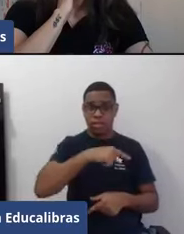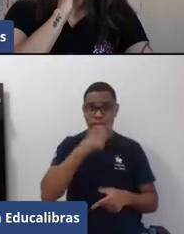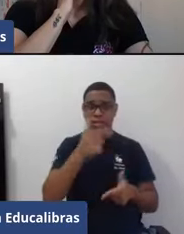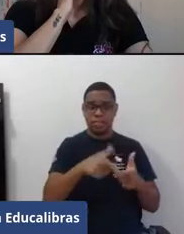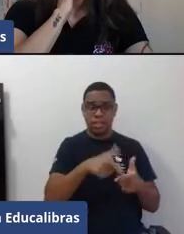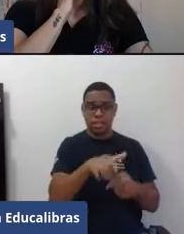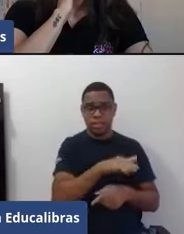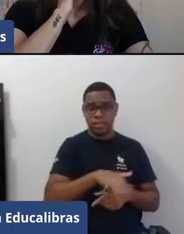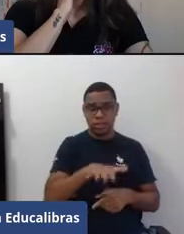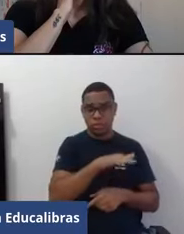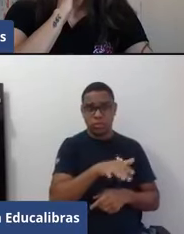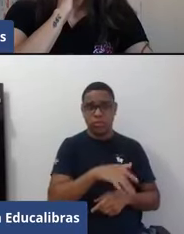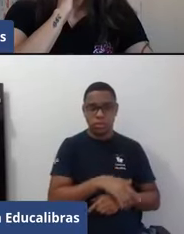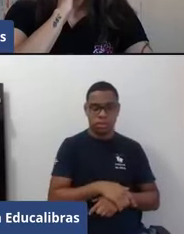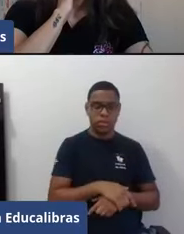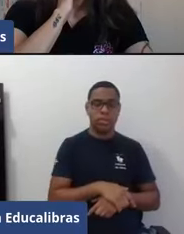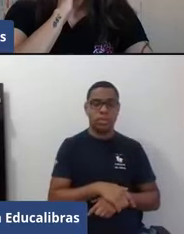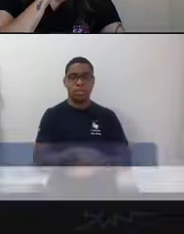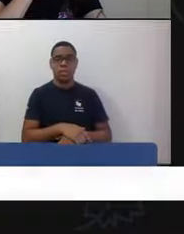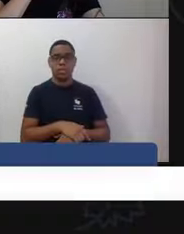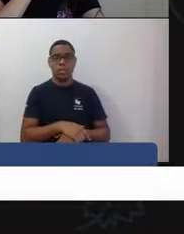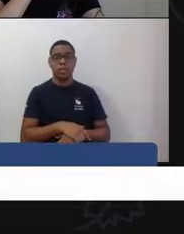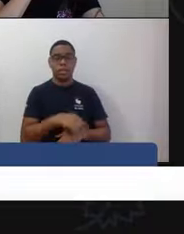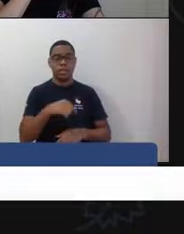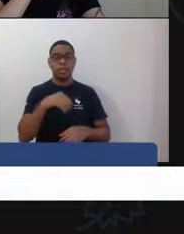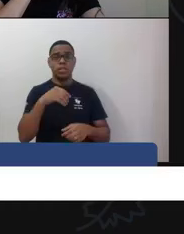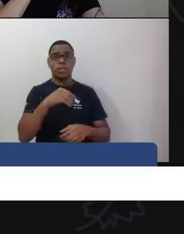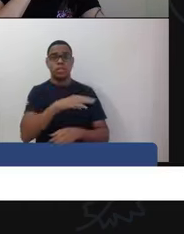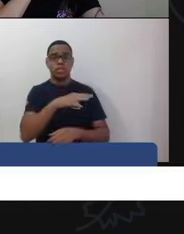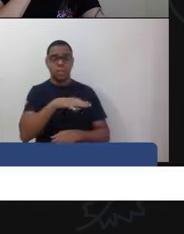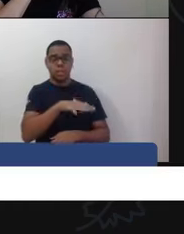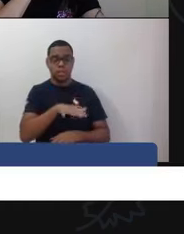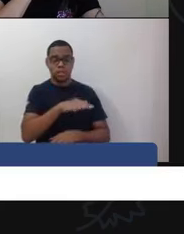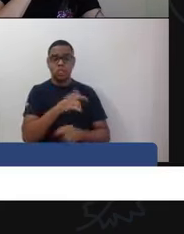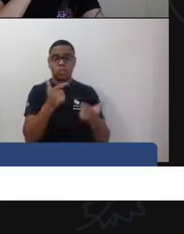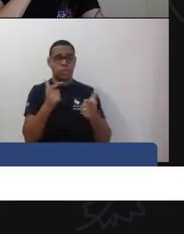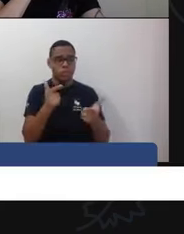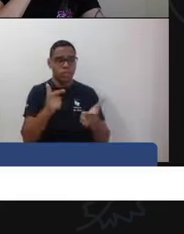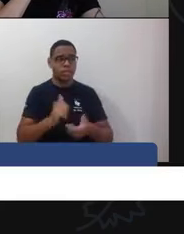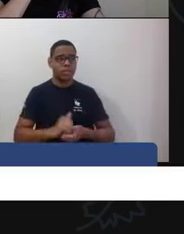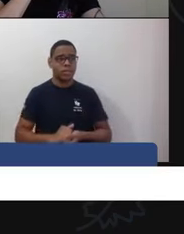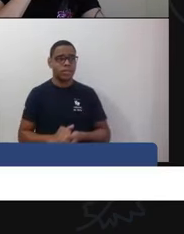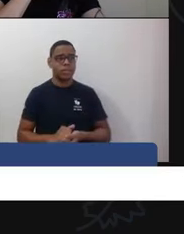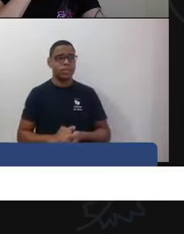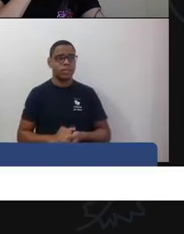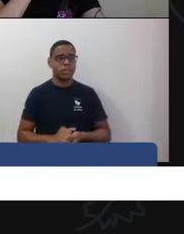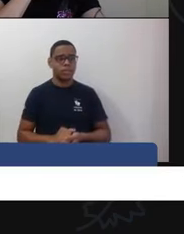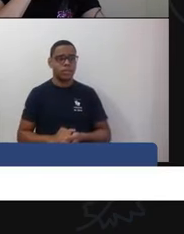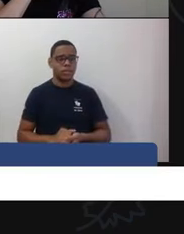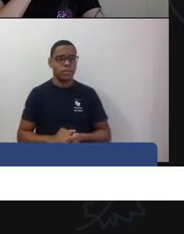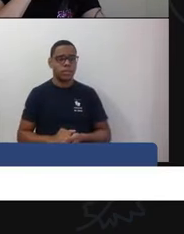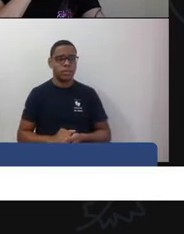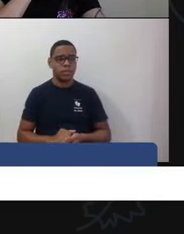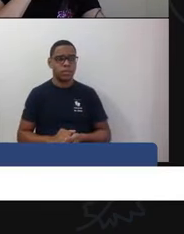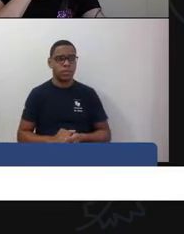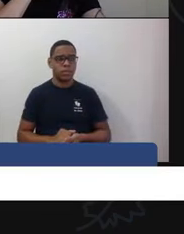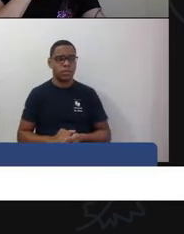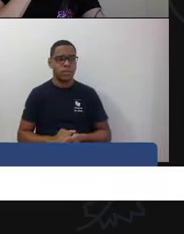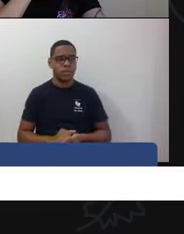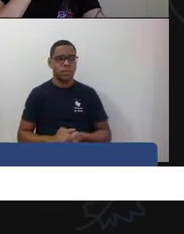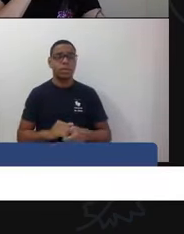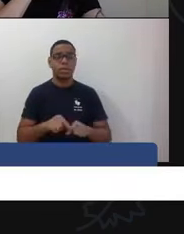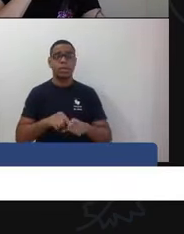não tem nada para autismo nessa cidade, infelizmente, nem município, nem estado, que dá o respaldo que o autismo